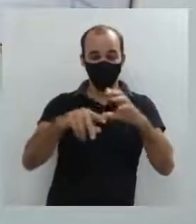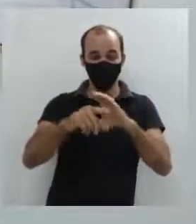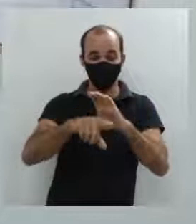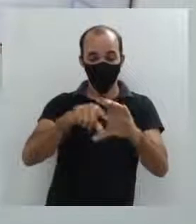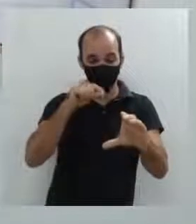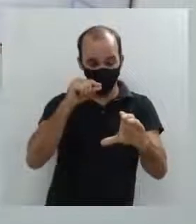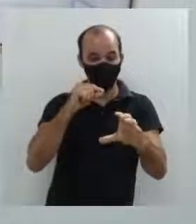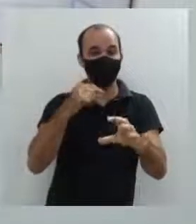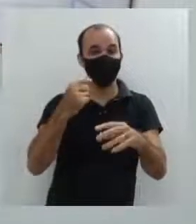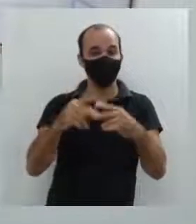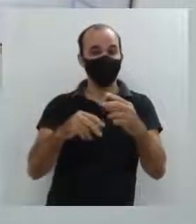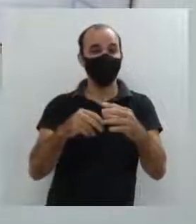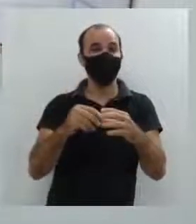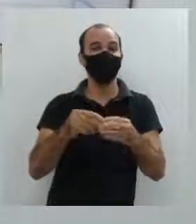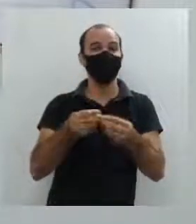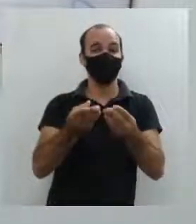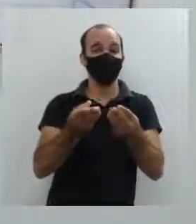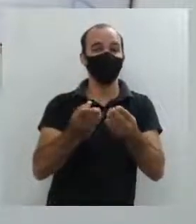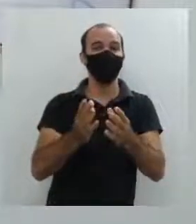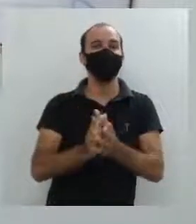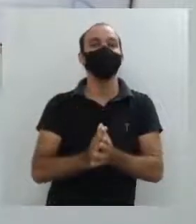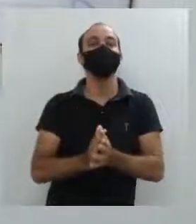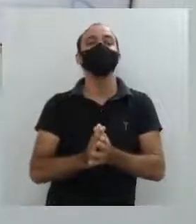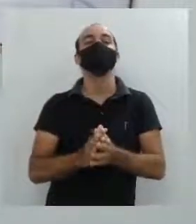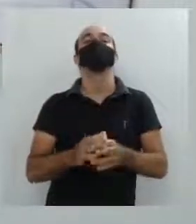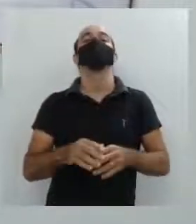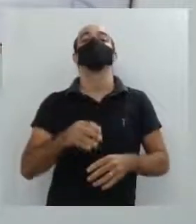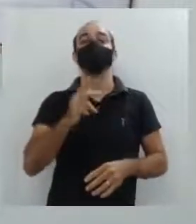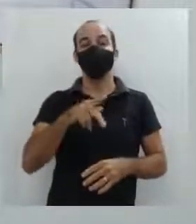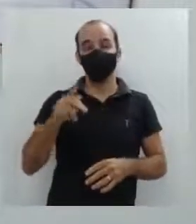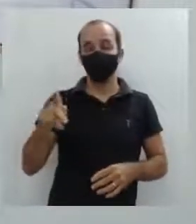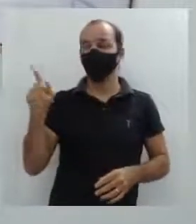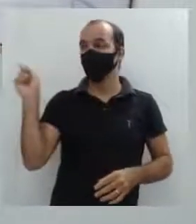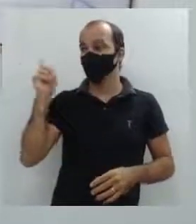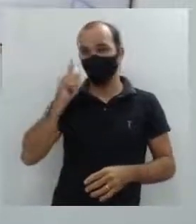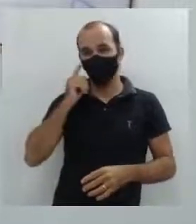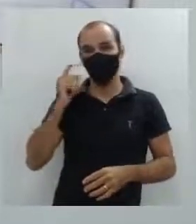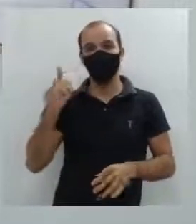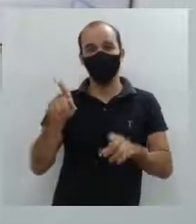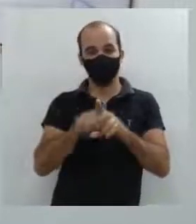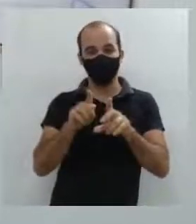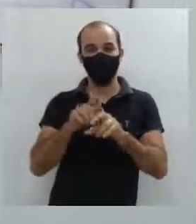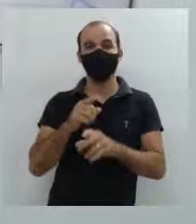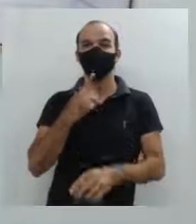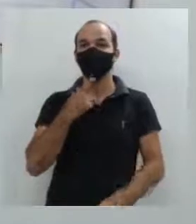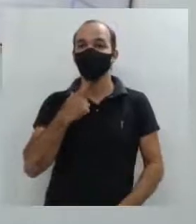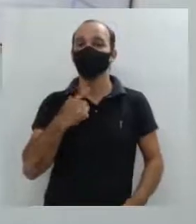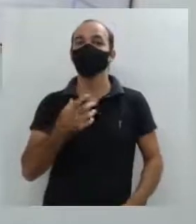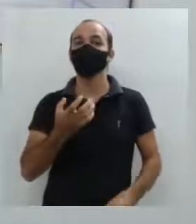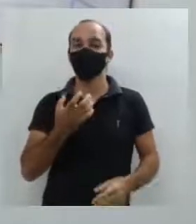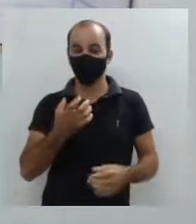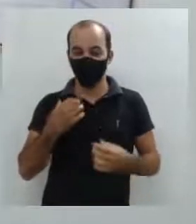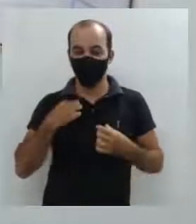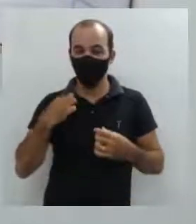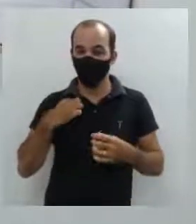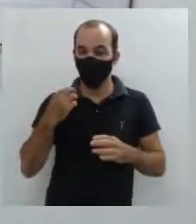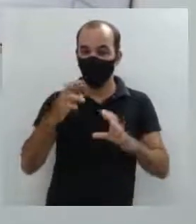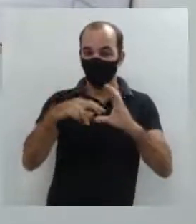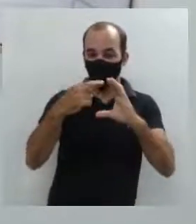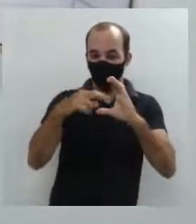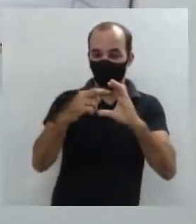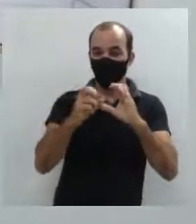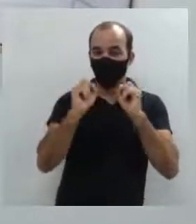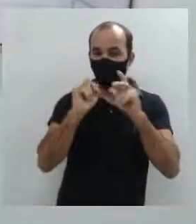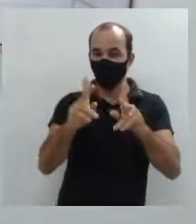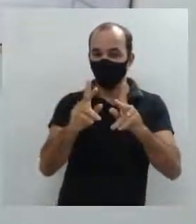Transmissão. Porém, eu já disse a ele também que quero minha camisa, certo? Quero minha camisa. A gente vai participar aí desse sorteio